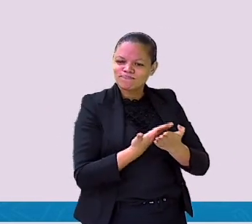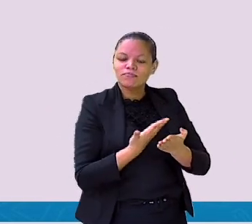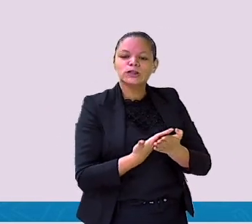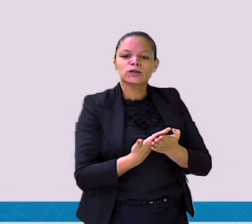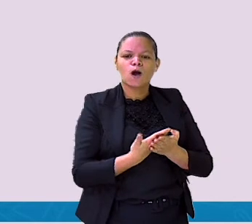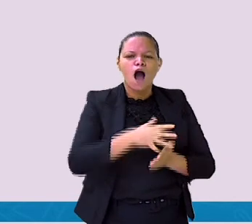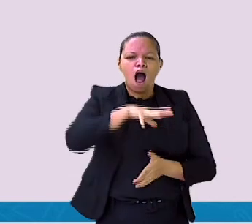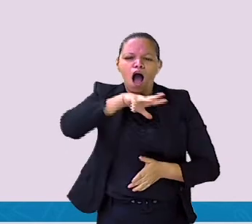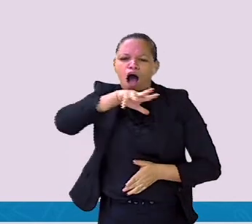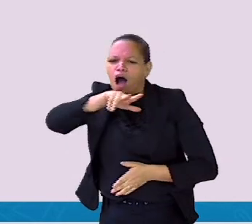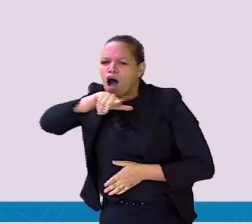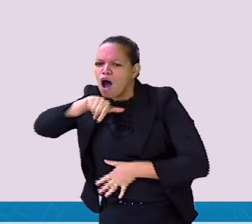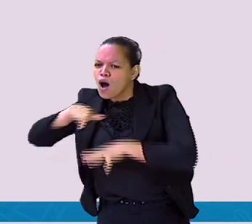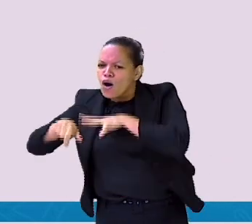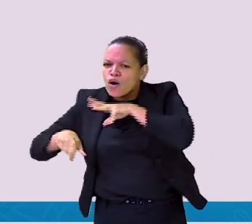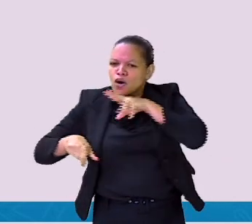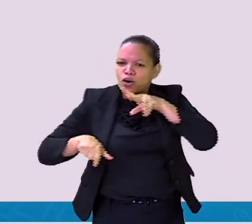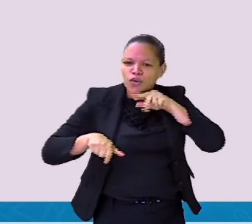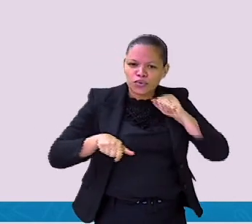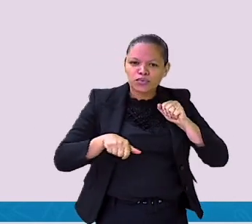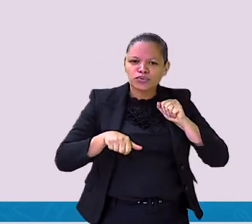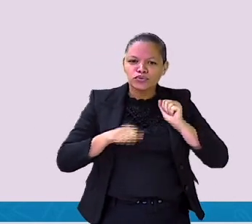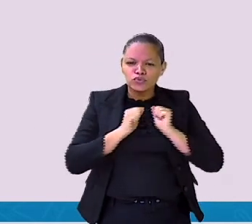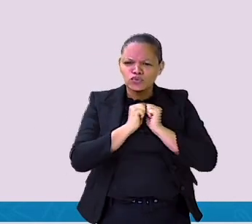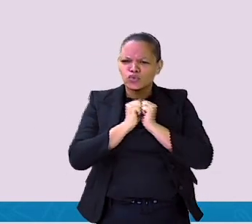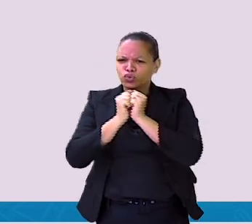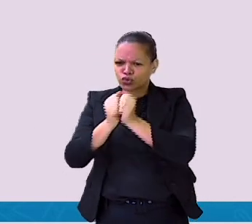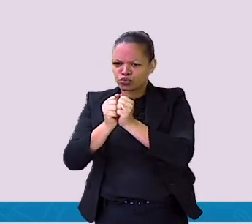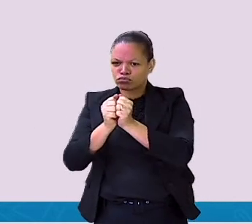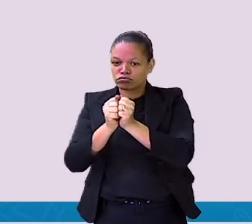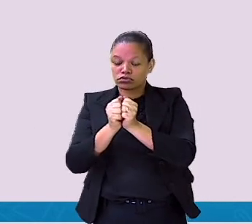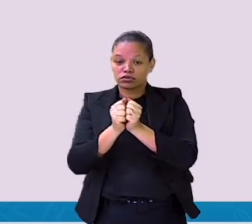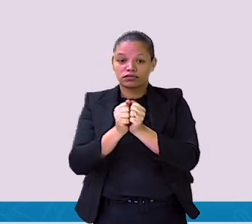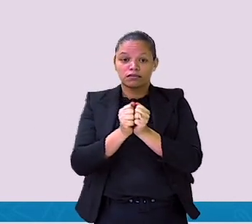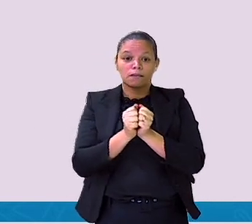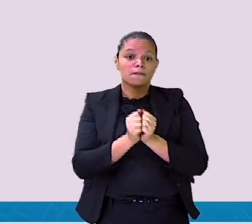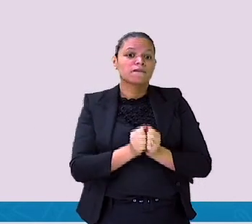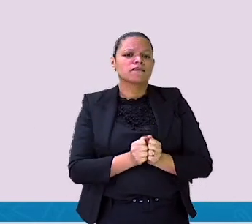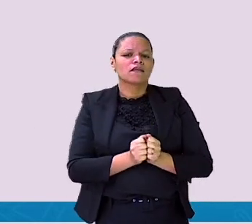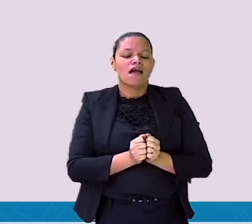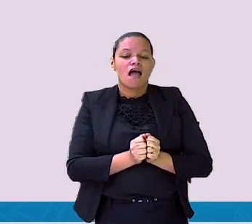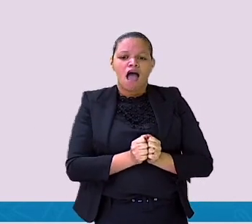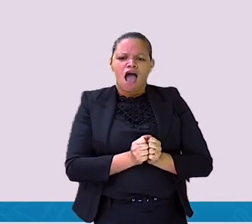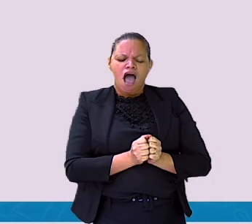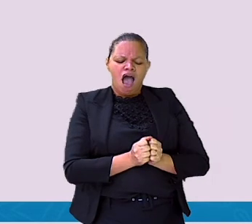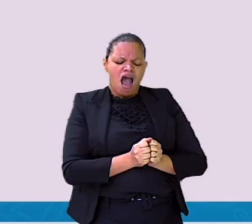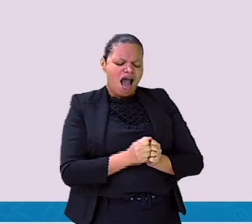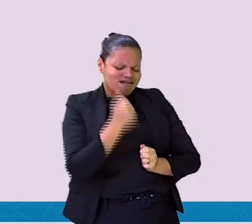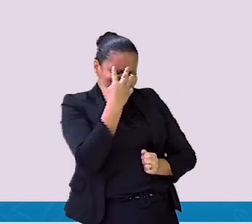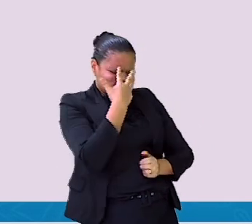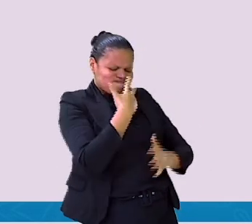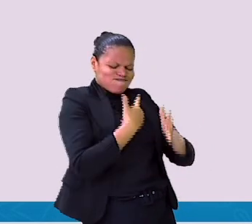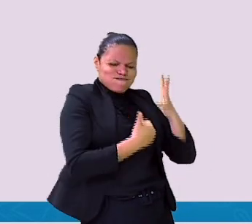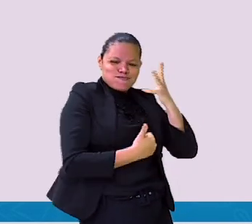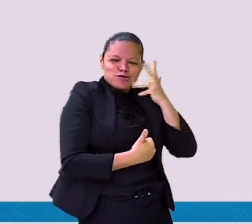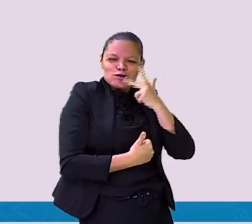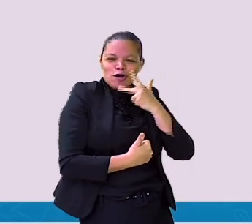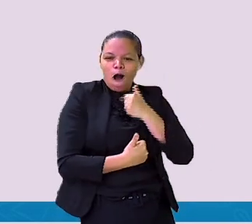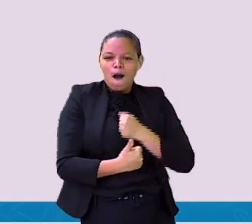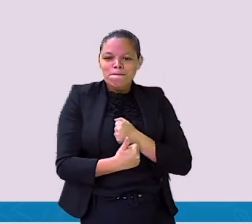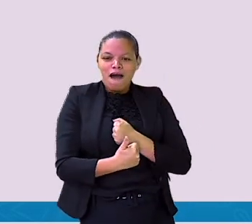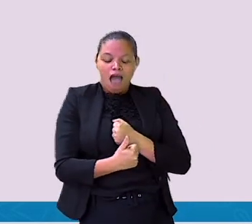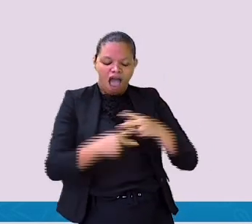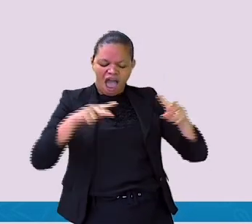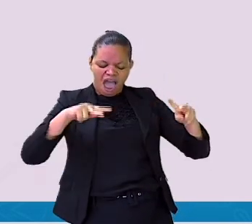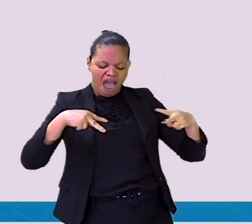Vamos ler juntos, ó. Começa com travessão. Como sou belo, vejam minhas penas. Você